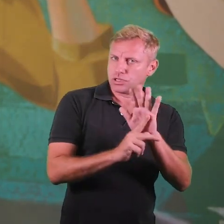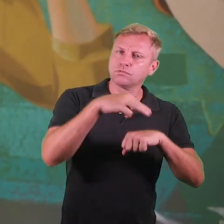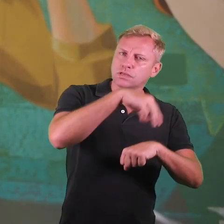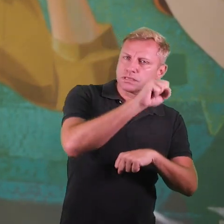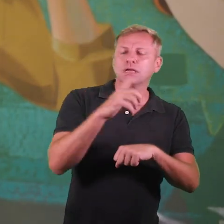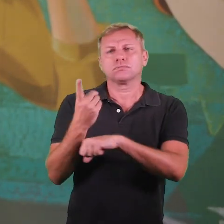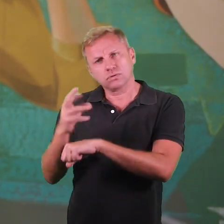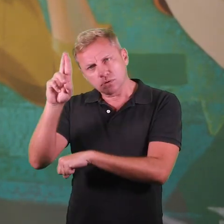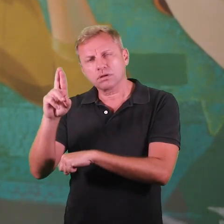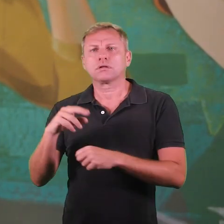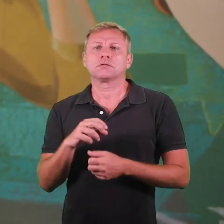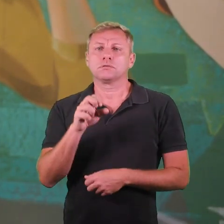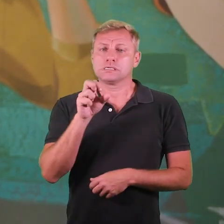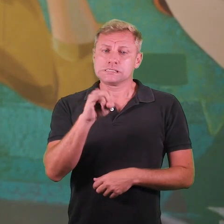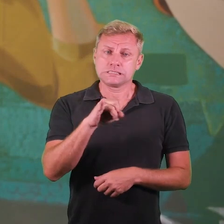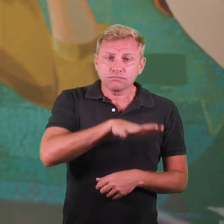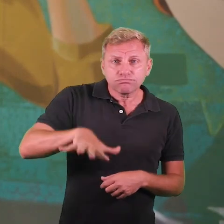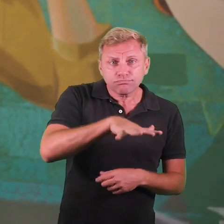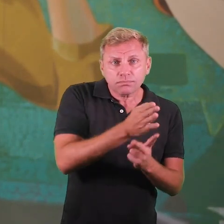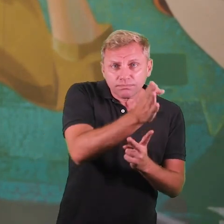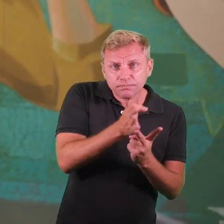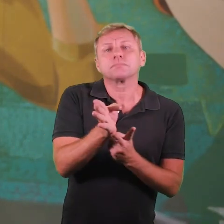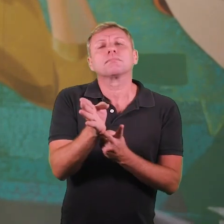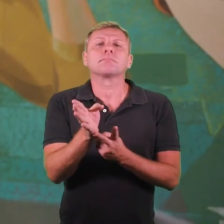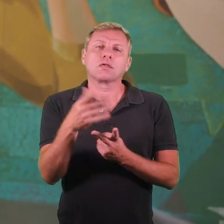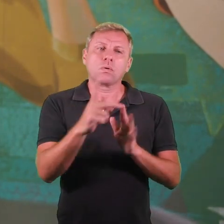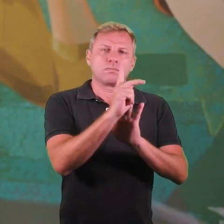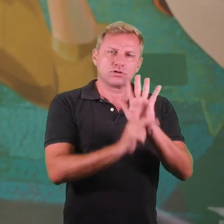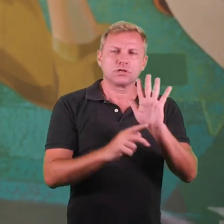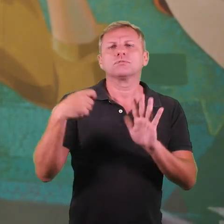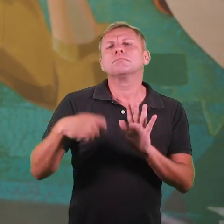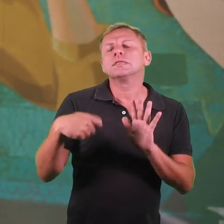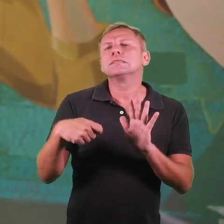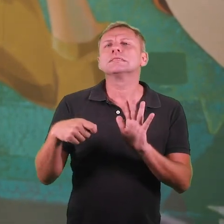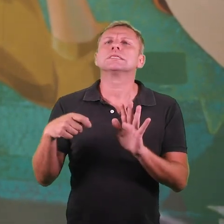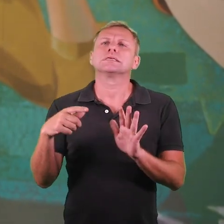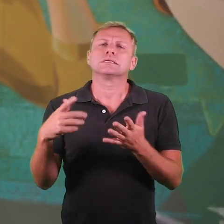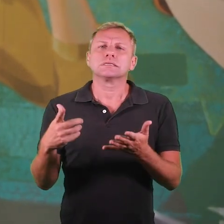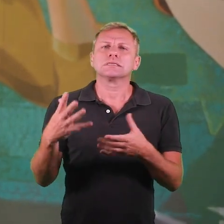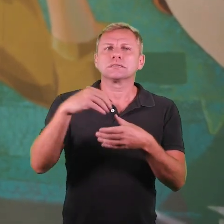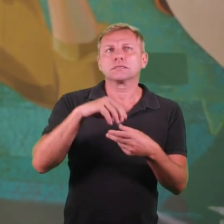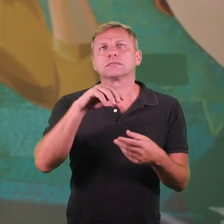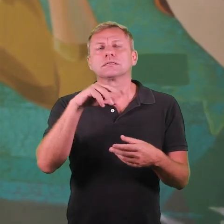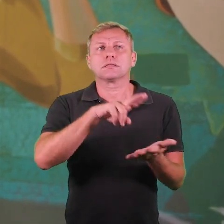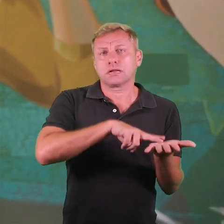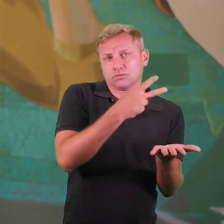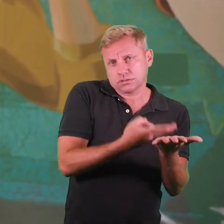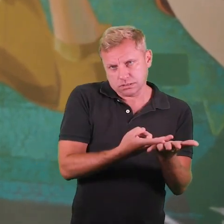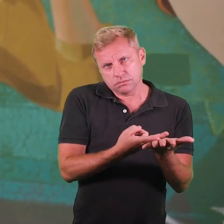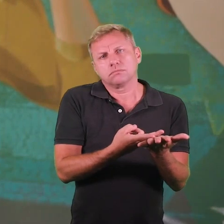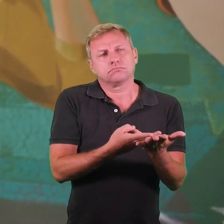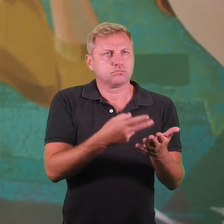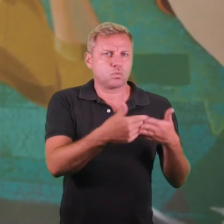mestrado quanto para o doutorado. Se for voltado para essa linha, o projeto tem que contemplar um projeto ou de tradução de